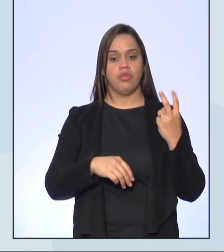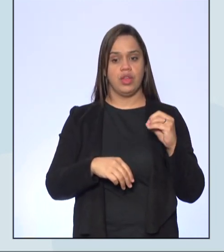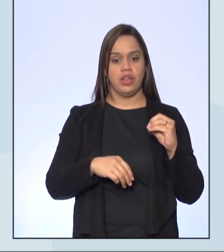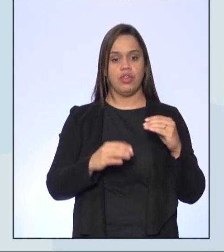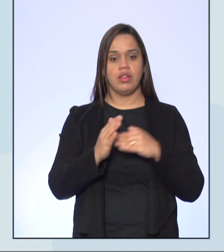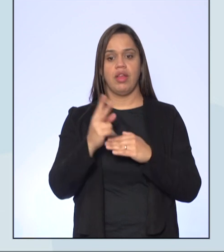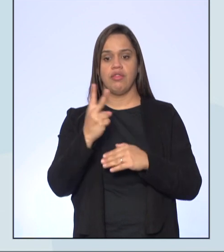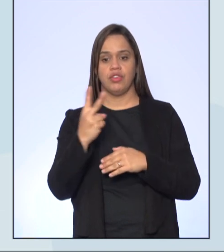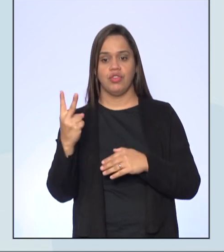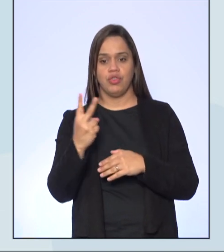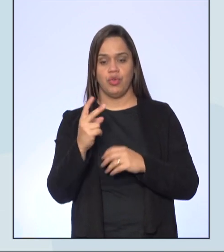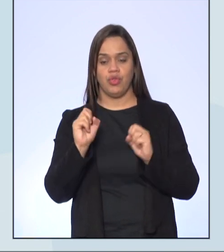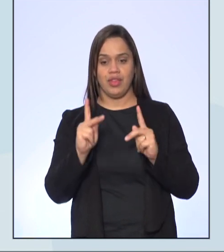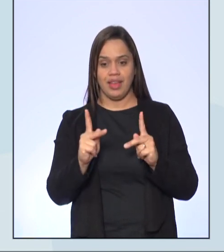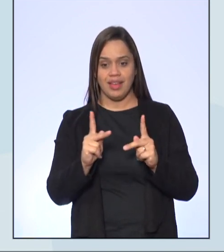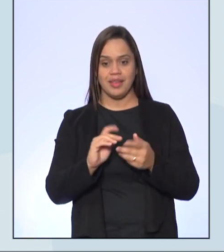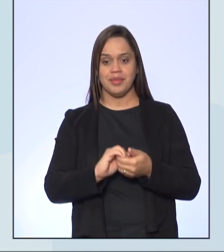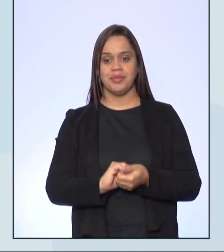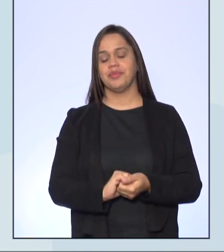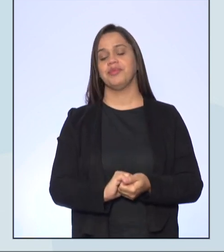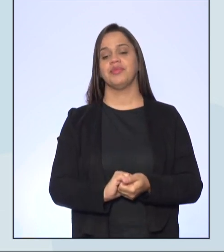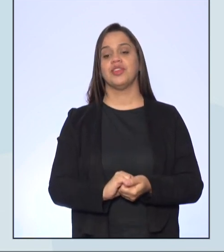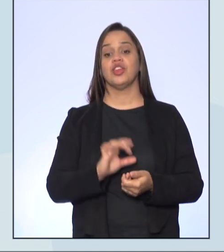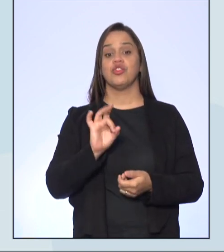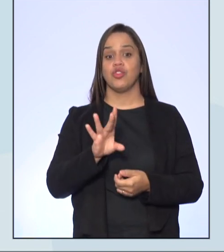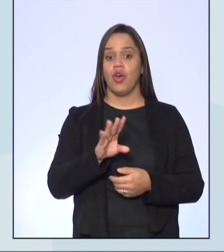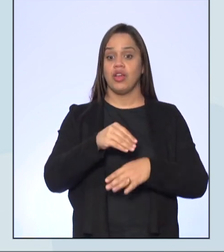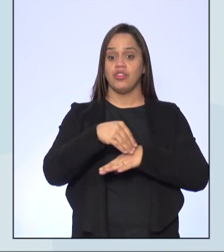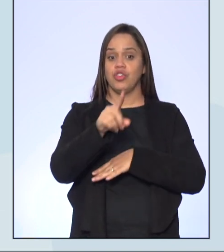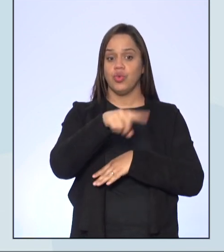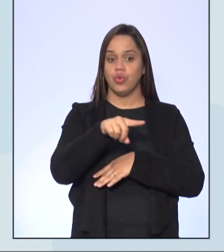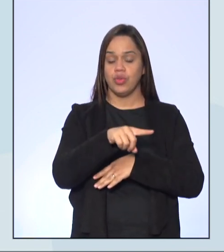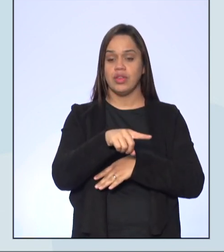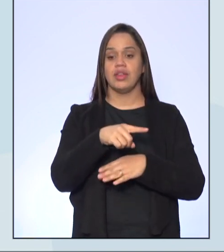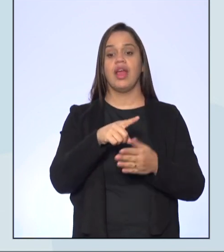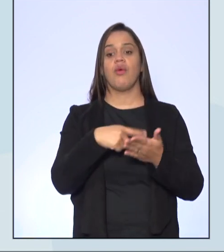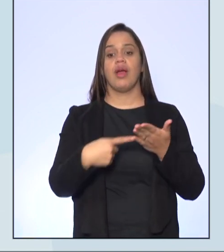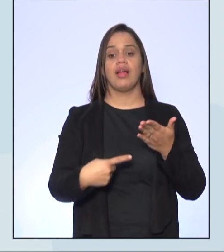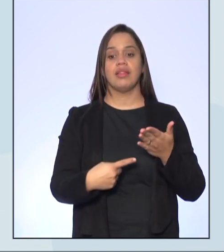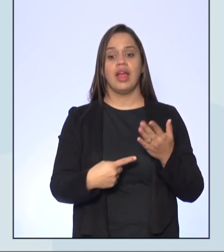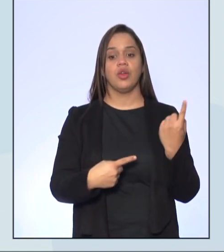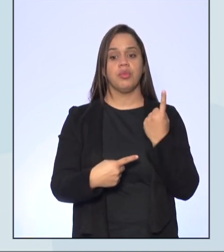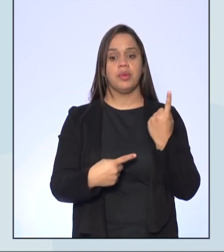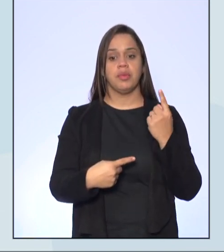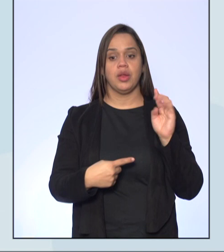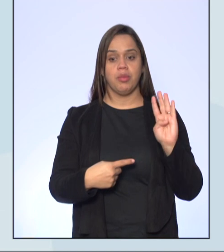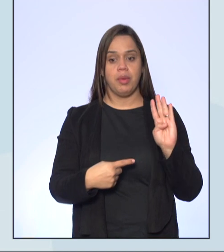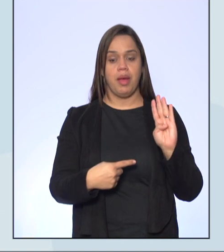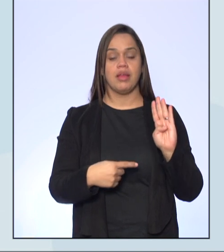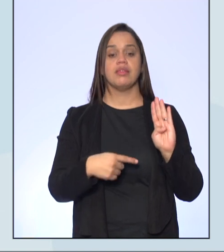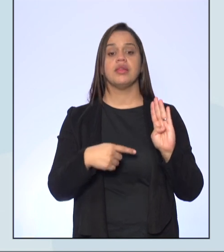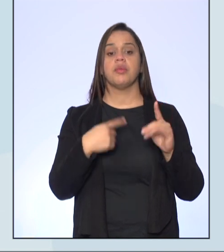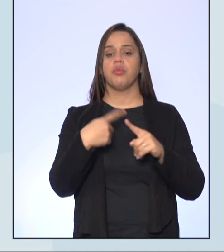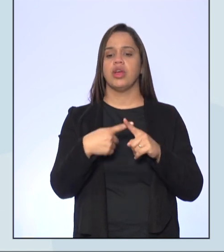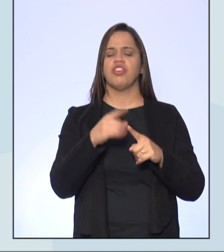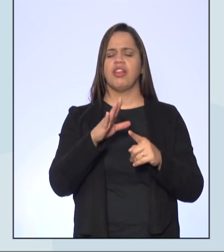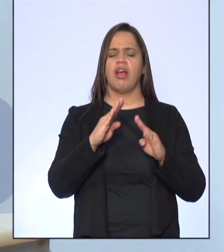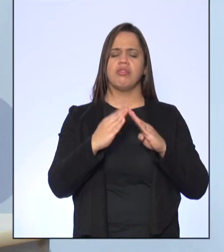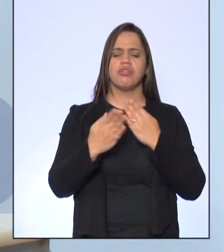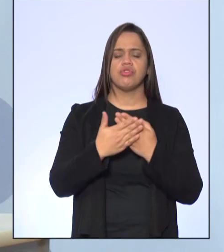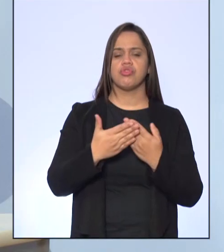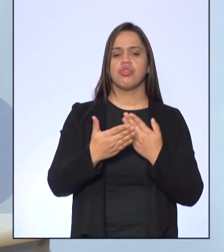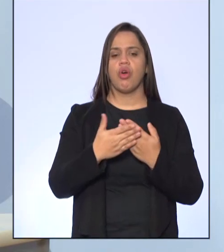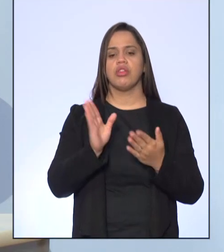Certo? Só reforçando que é o caderno do primeiro bimestre, né? A gente está com a distribuição de algumas